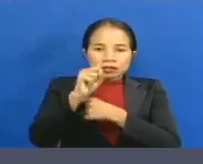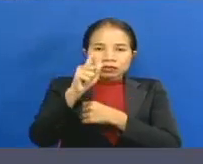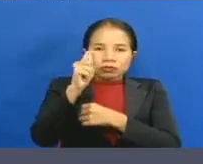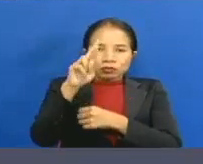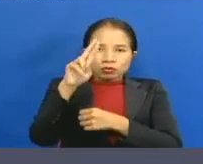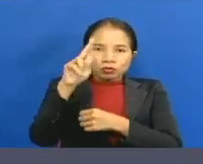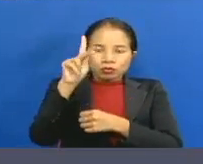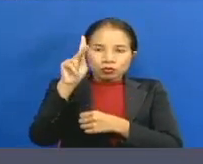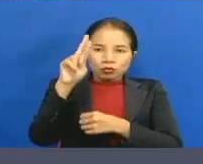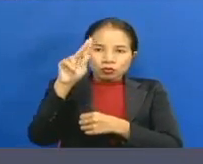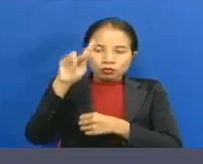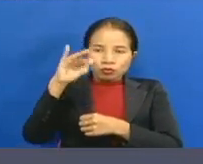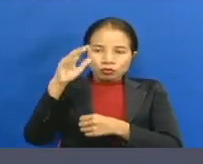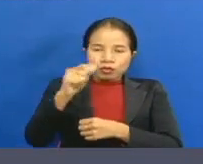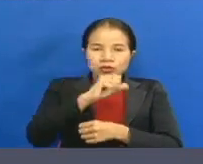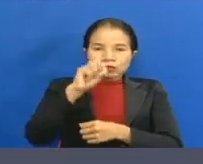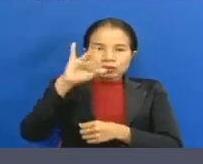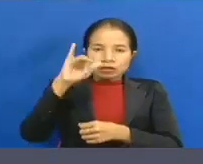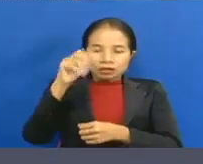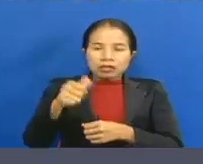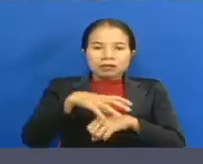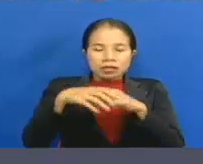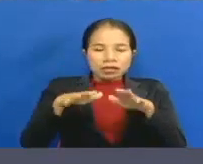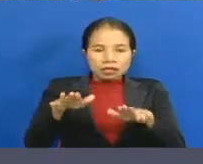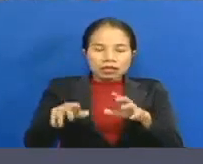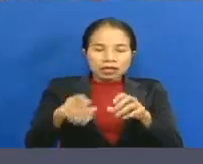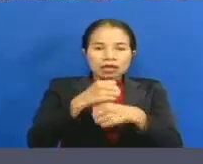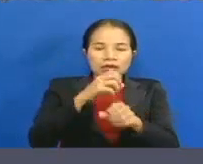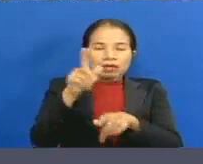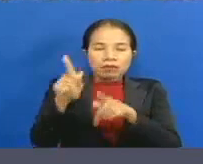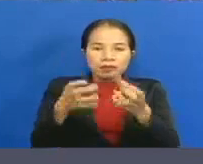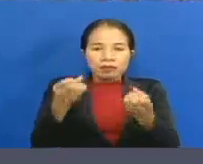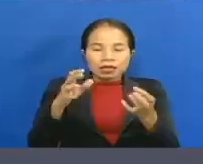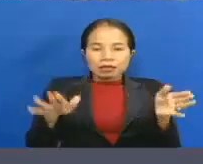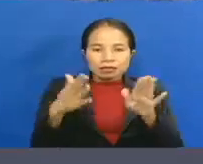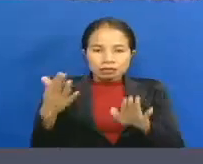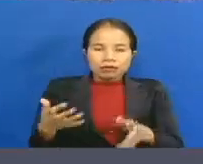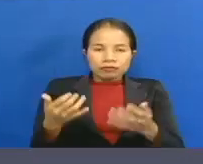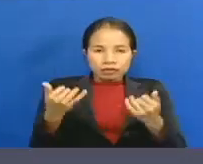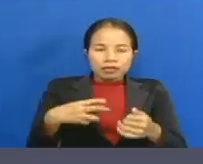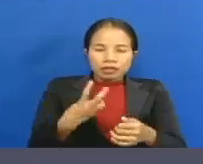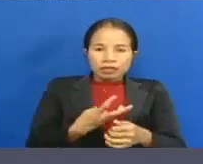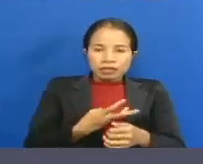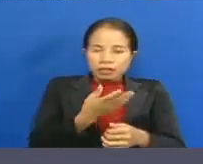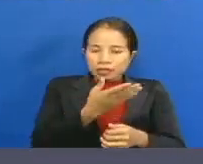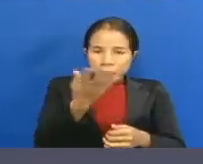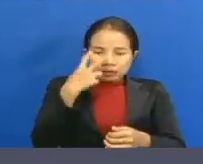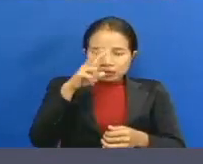sai vítima ba Raina Kdoko o de resulta e mabara la convida. Foi na rau kita botsira re Raina Kdoko